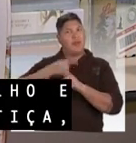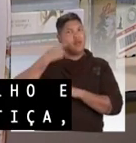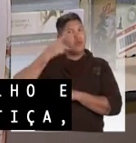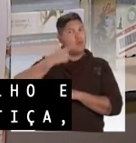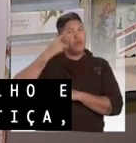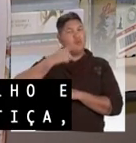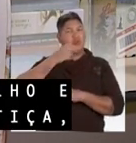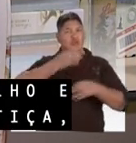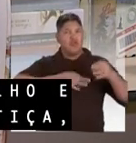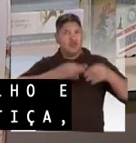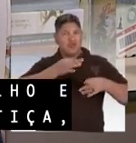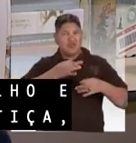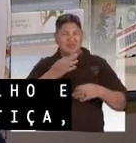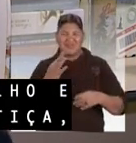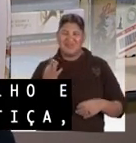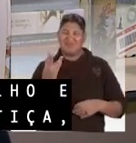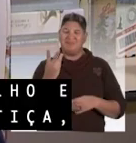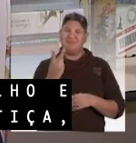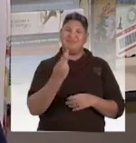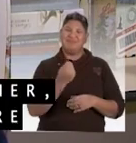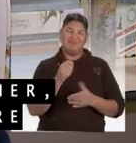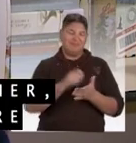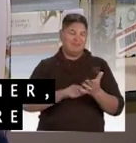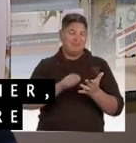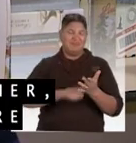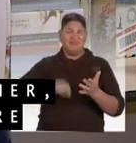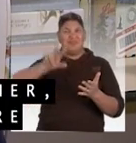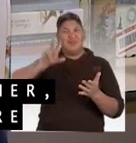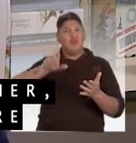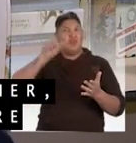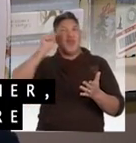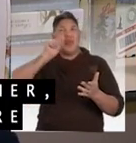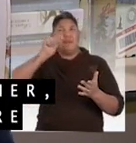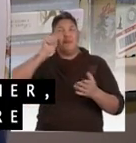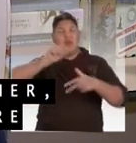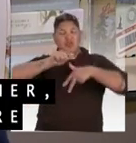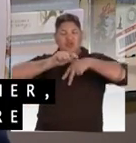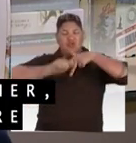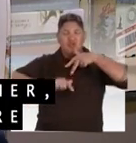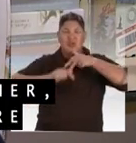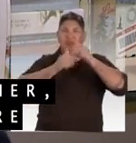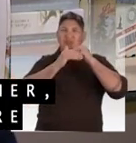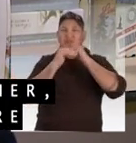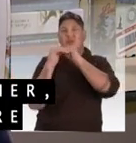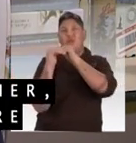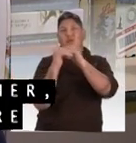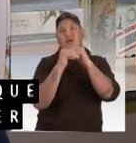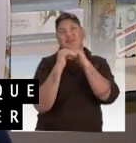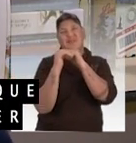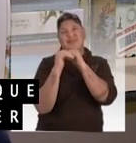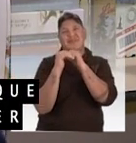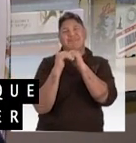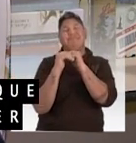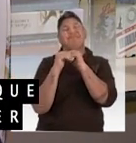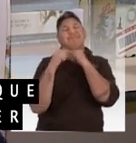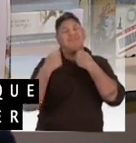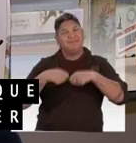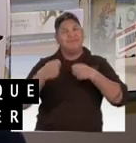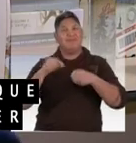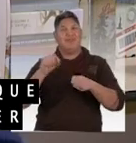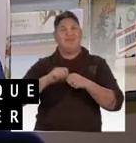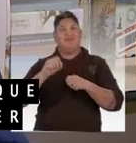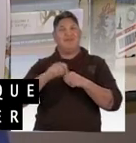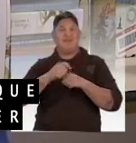e uma promotora de justiça, escrevendo sobre mulher, sobre gênero, sobre igualdade, sobre o que nós